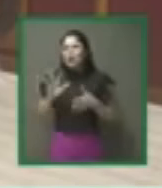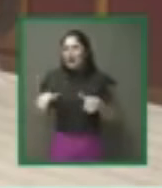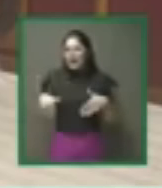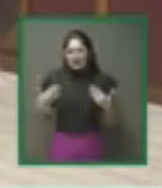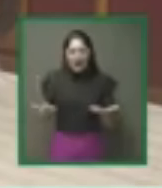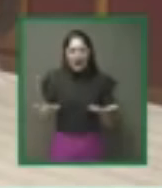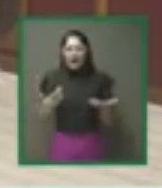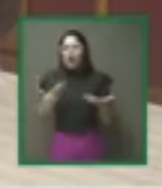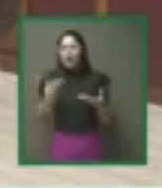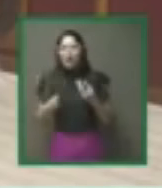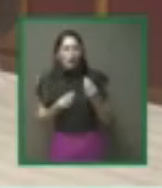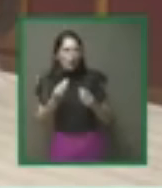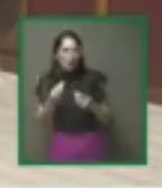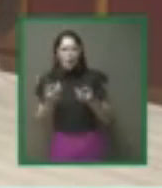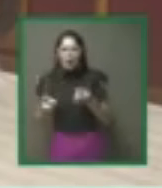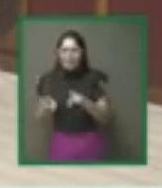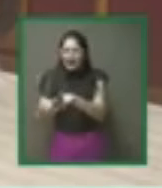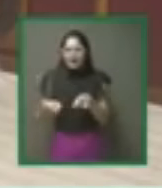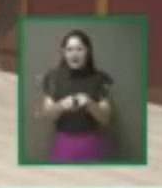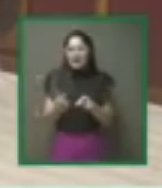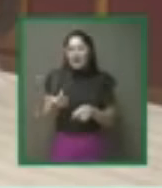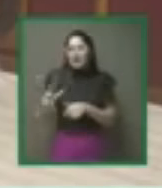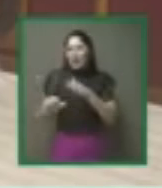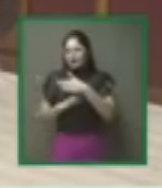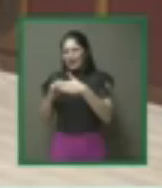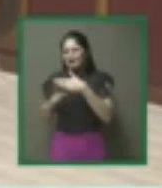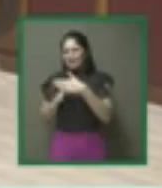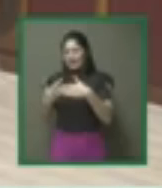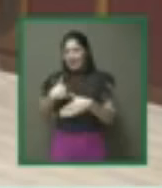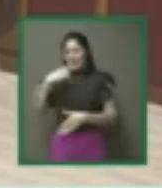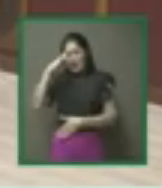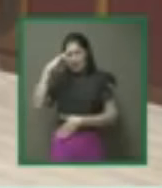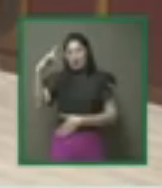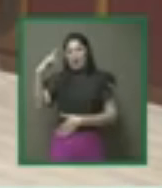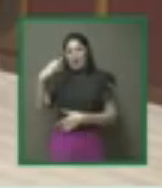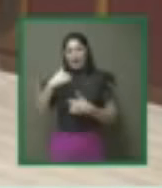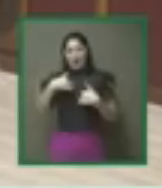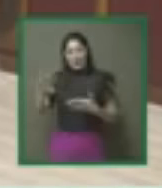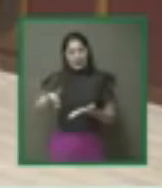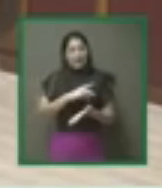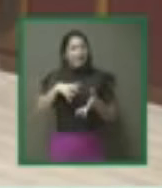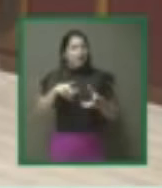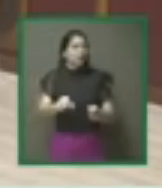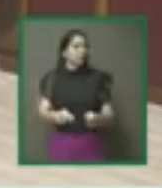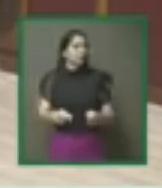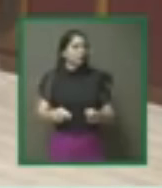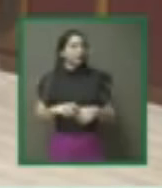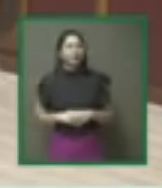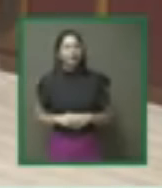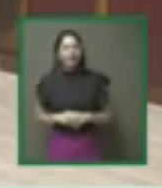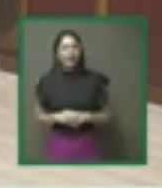exemplo, a Ineuro, a Média Diagnósticos. E como eu que era o chefe, eu que ajudava nos termos de referência, eu que assinava. Então,